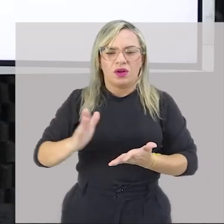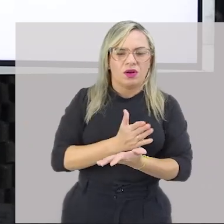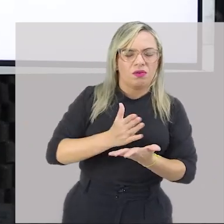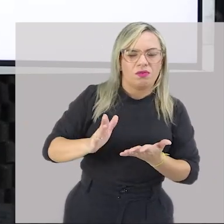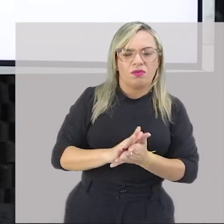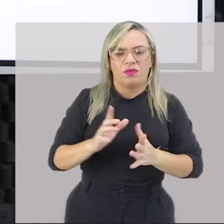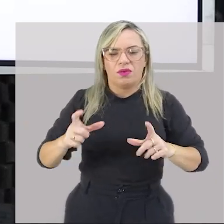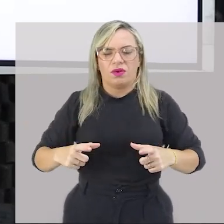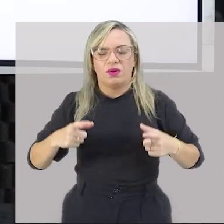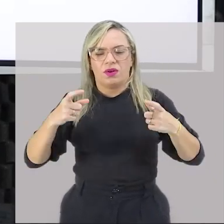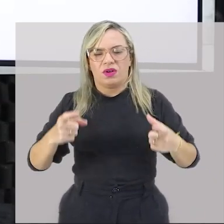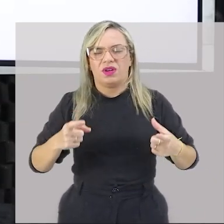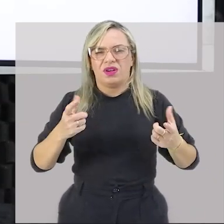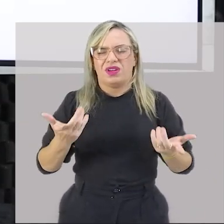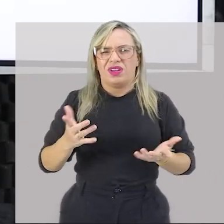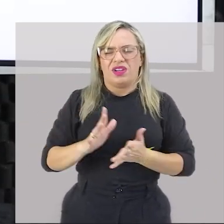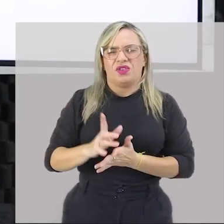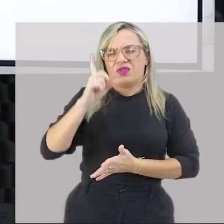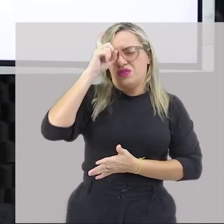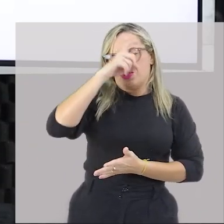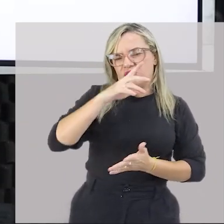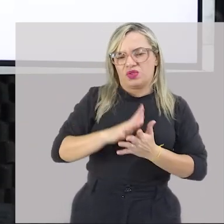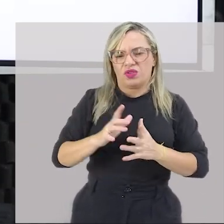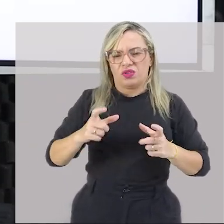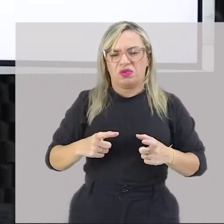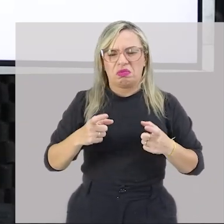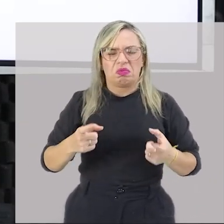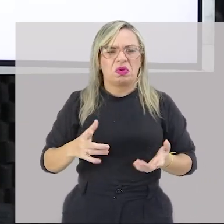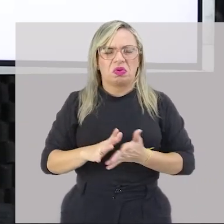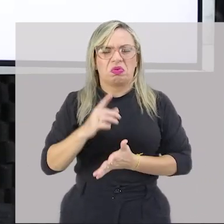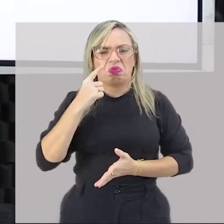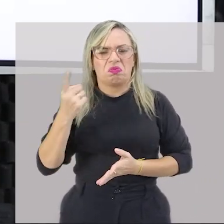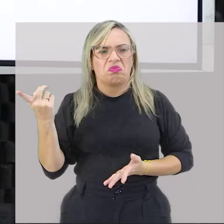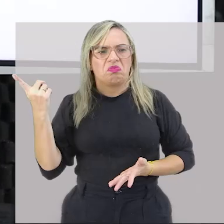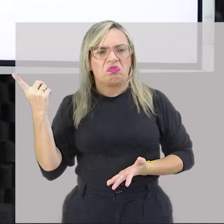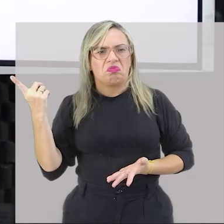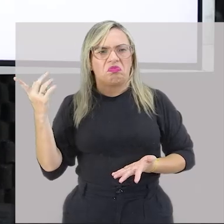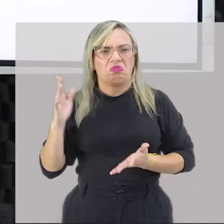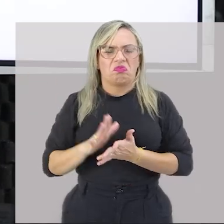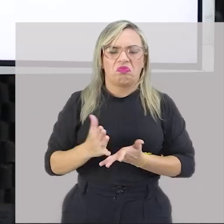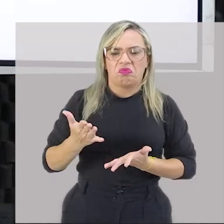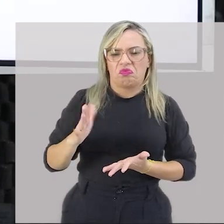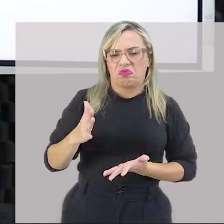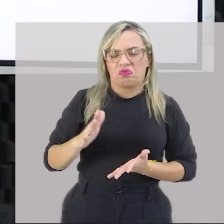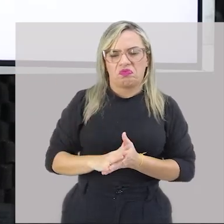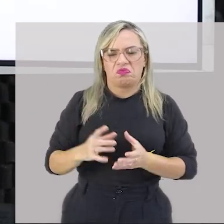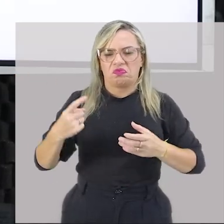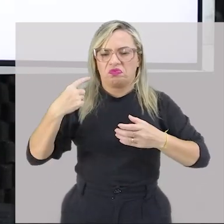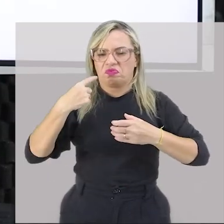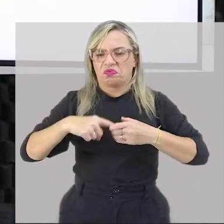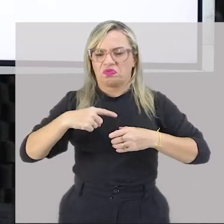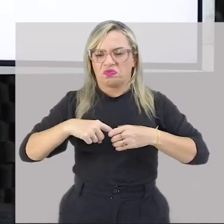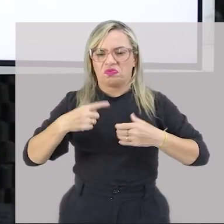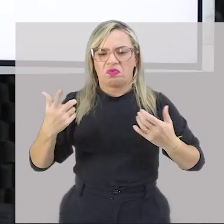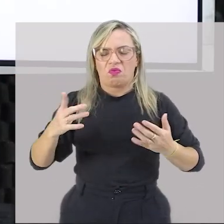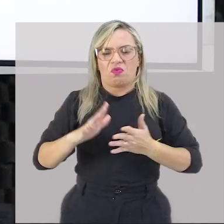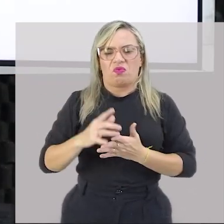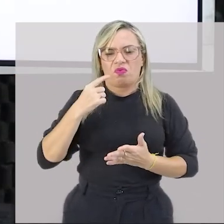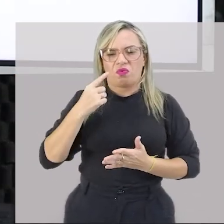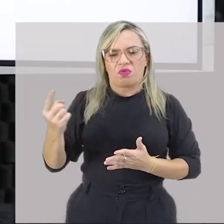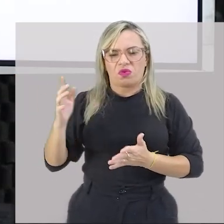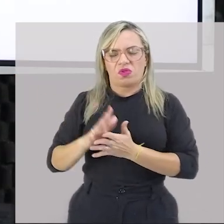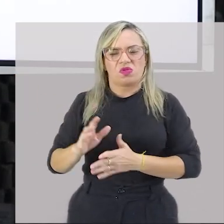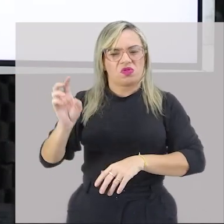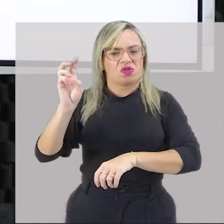lugares, assim, que raramente vai ter isso. Assim, sei lá, no interior do estado.